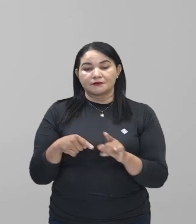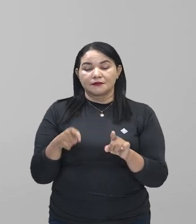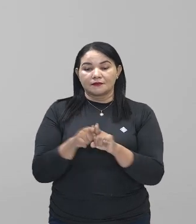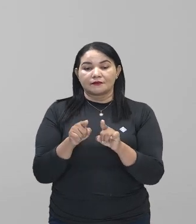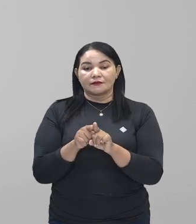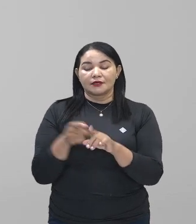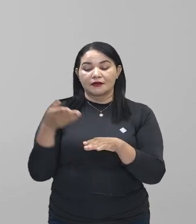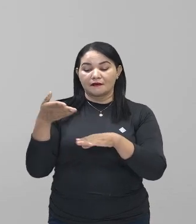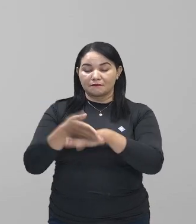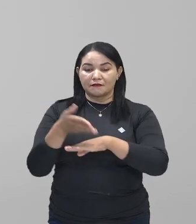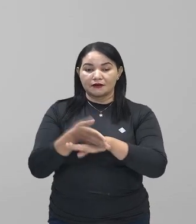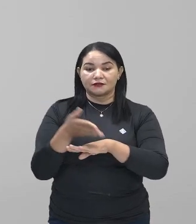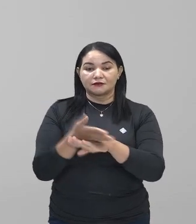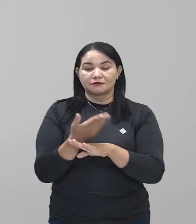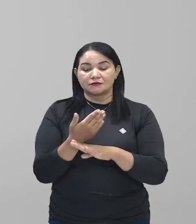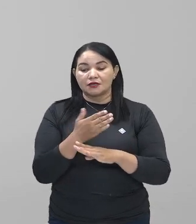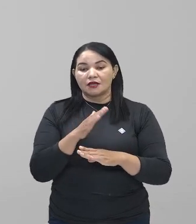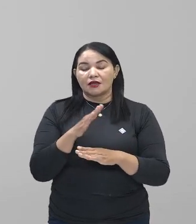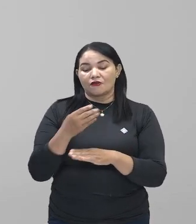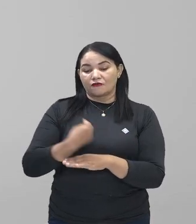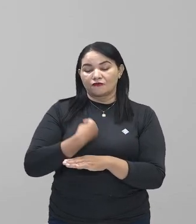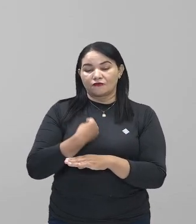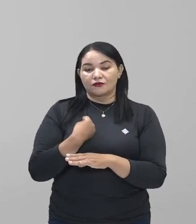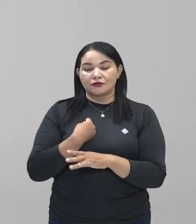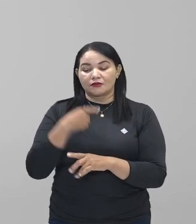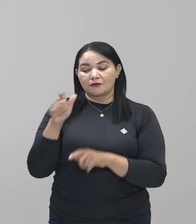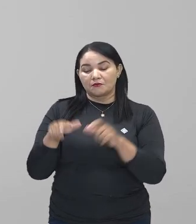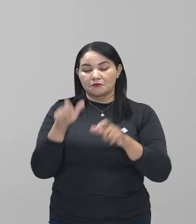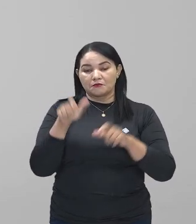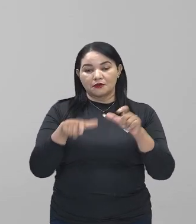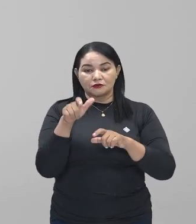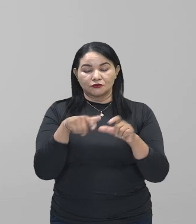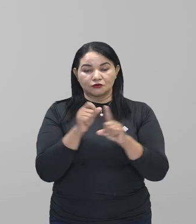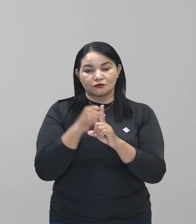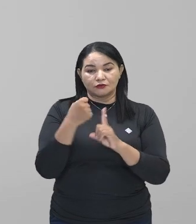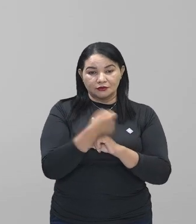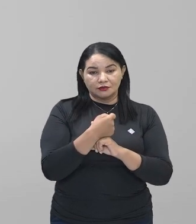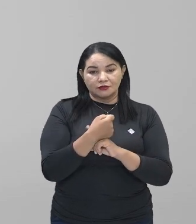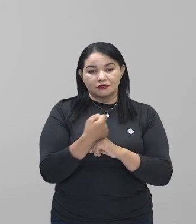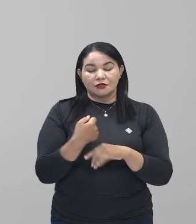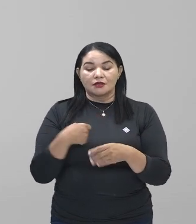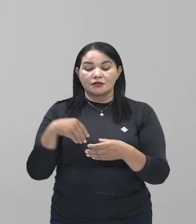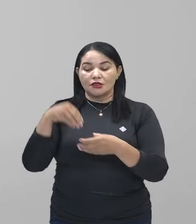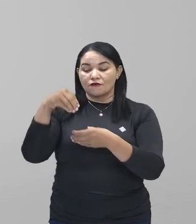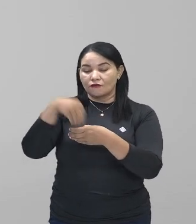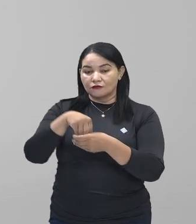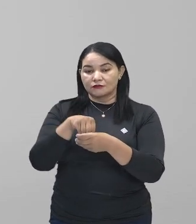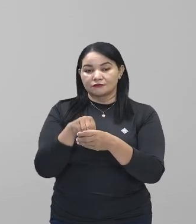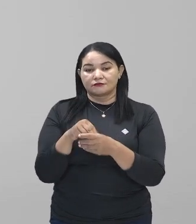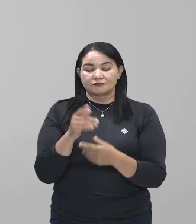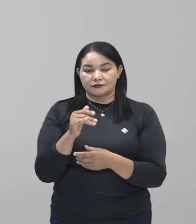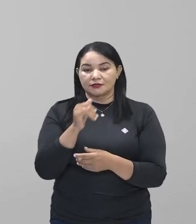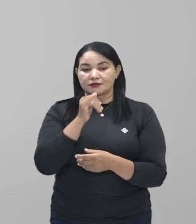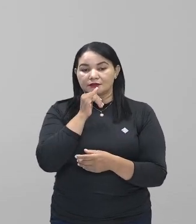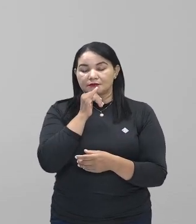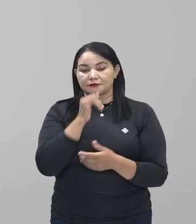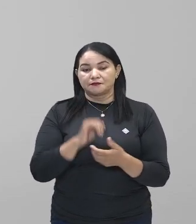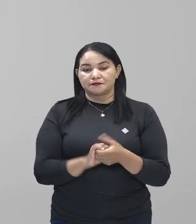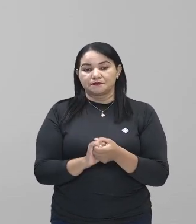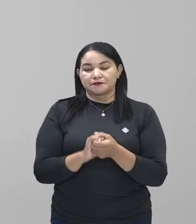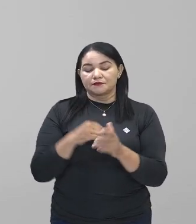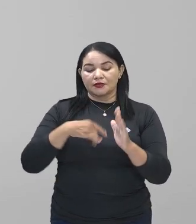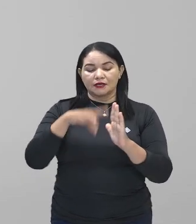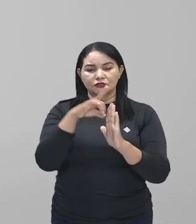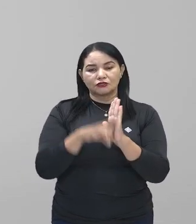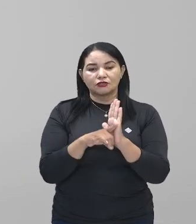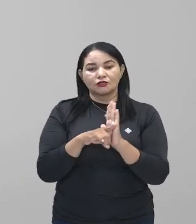sociedade, é votar, não só votar. Quando a gente fala de direito político, a primeira coisa que vem na